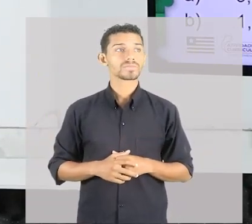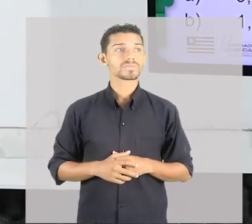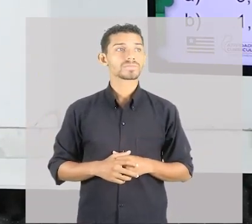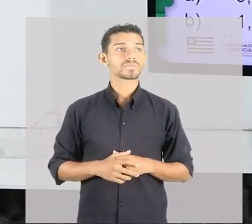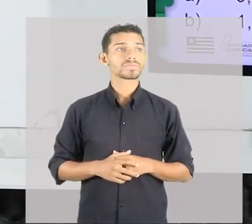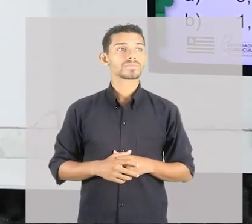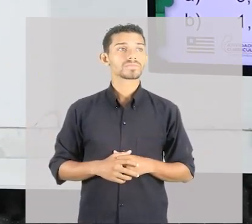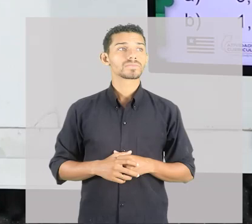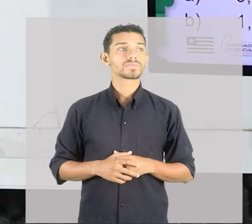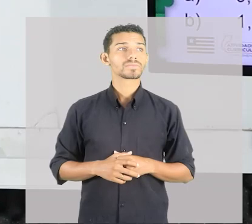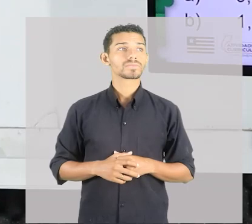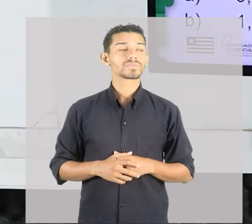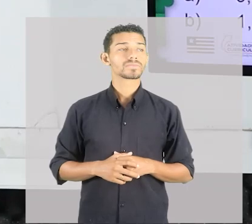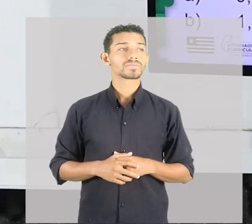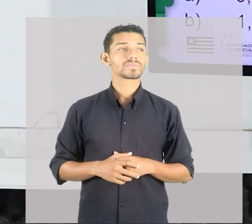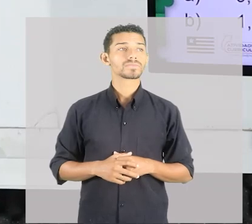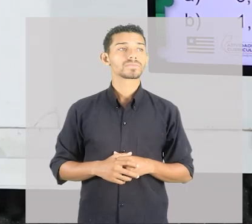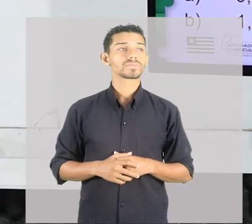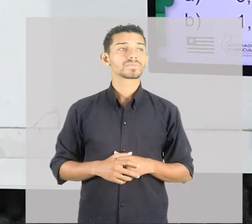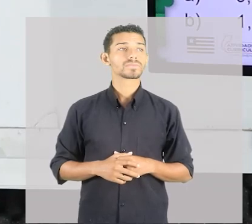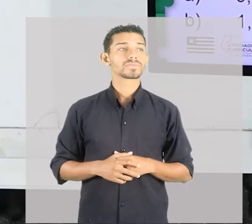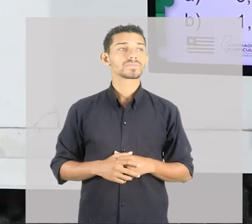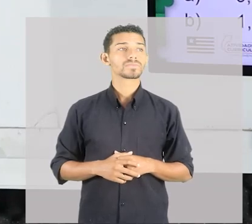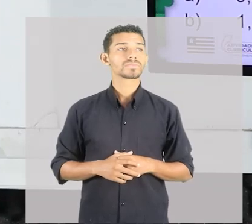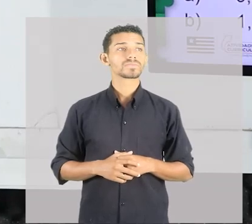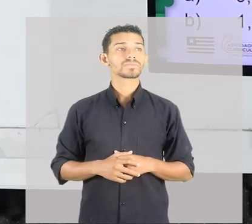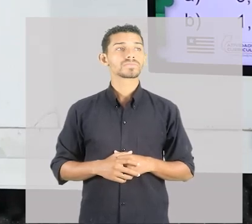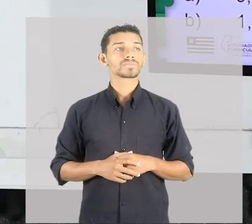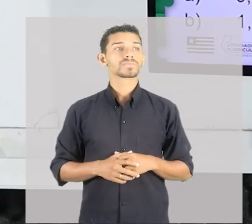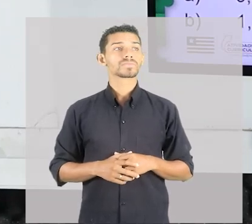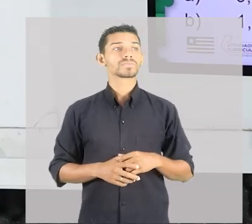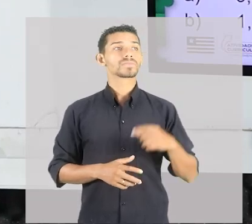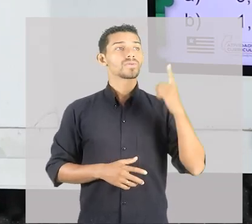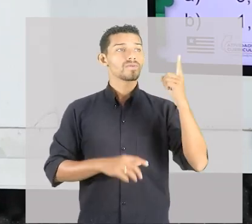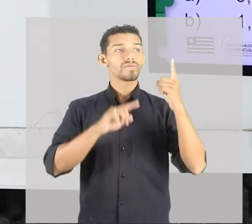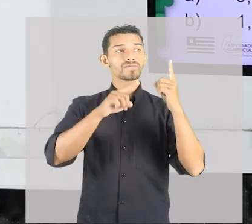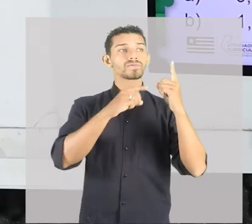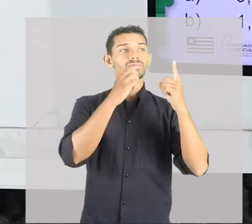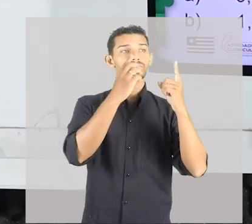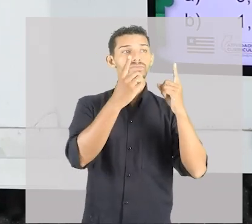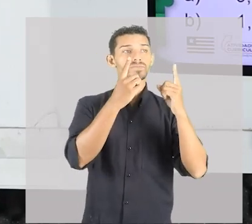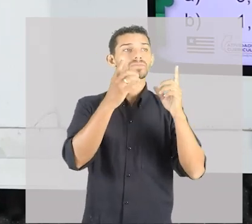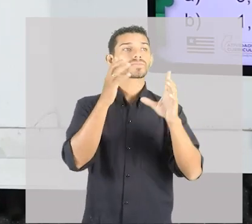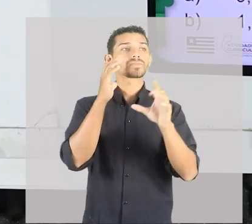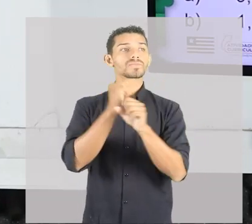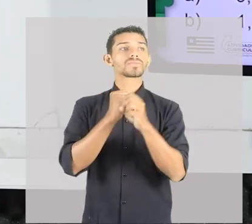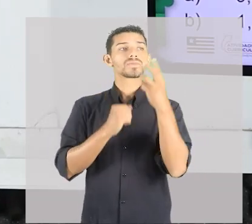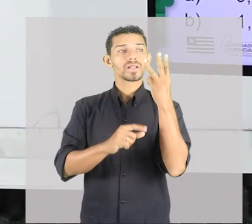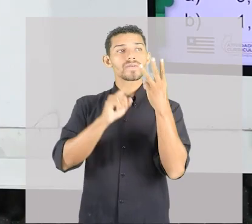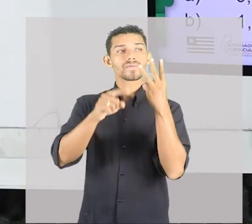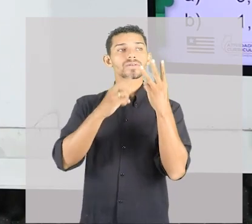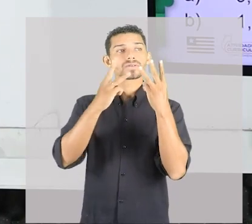quando eu multiplicar por 3 eu acho que minha pressão final Vale 3,3